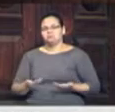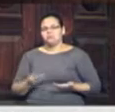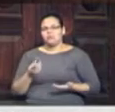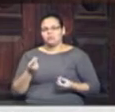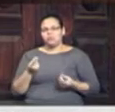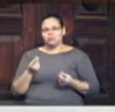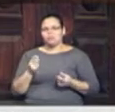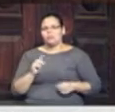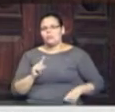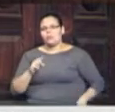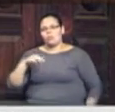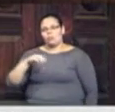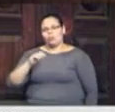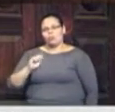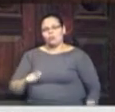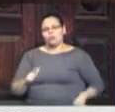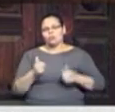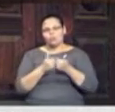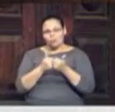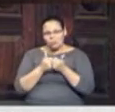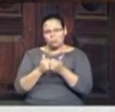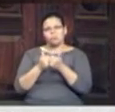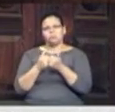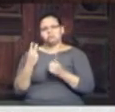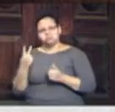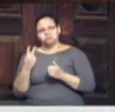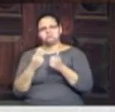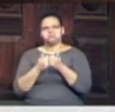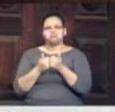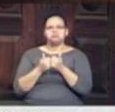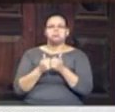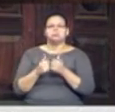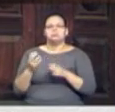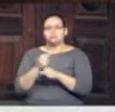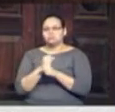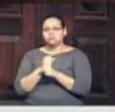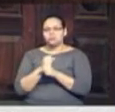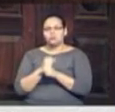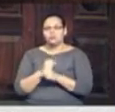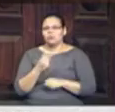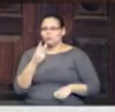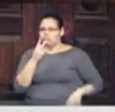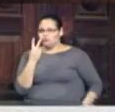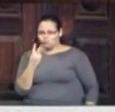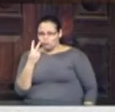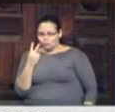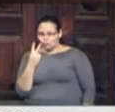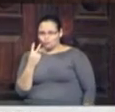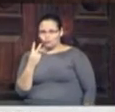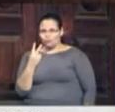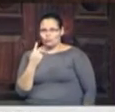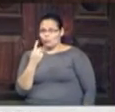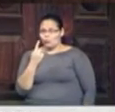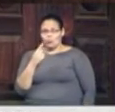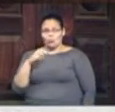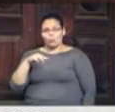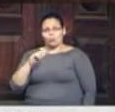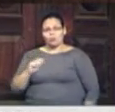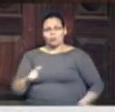nenhum modal, produzindo somente duas viagens por dia em um modal